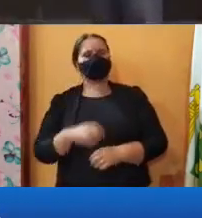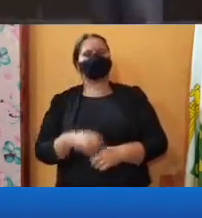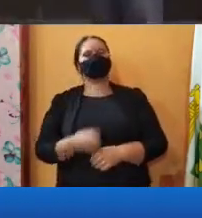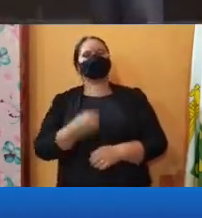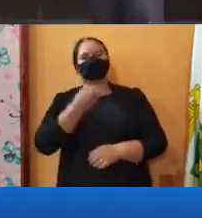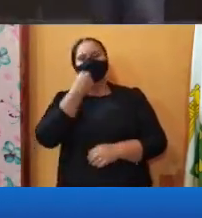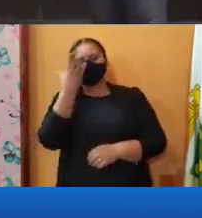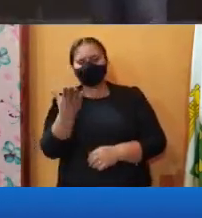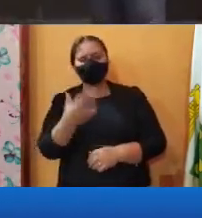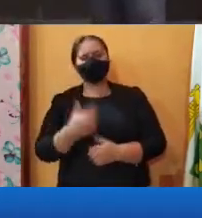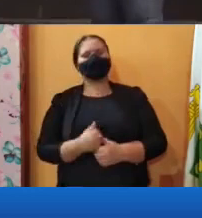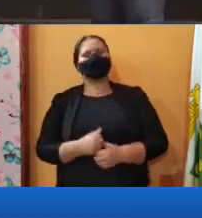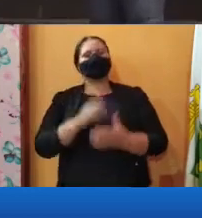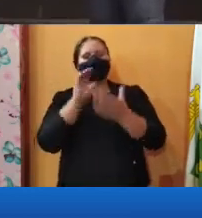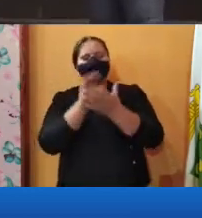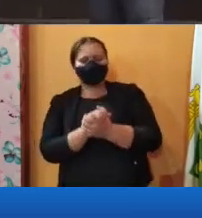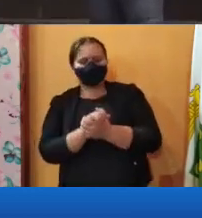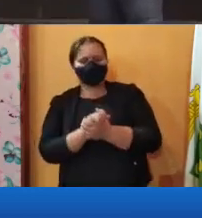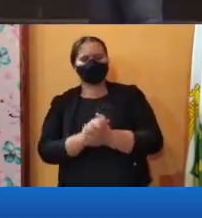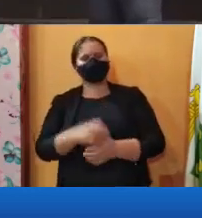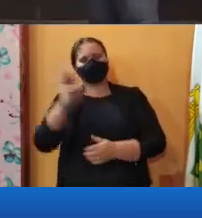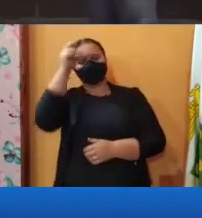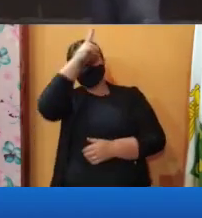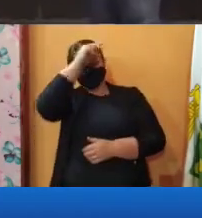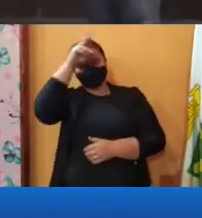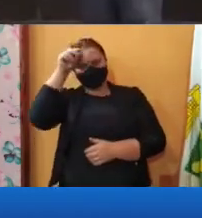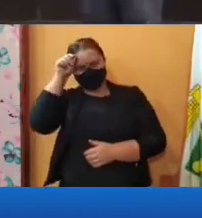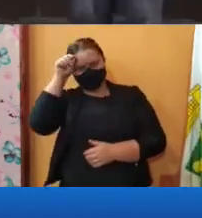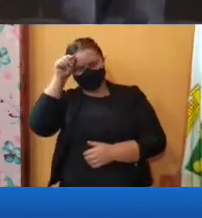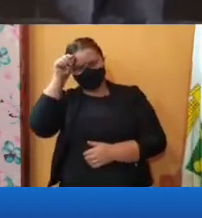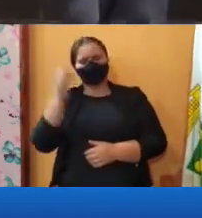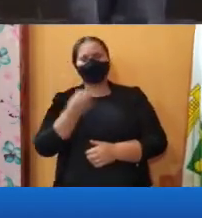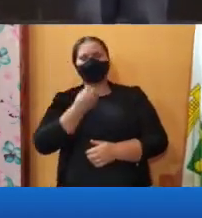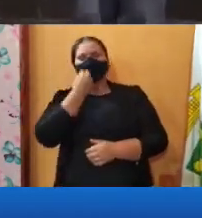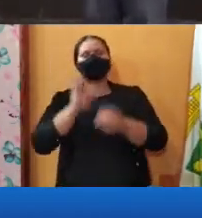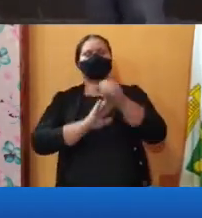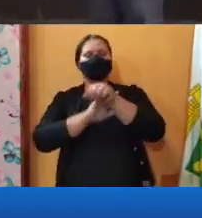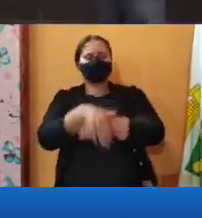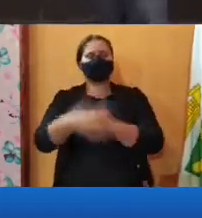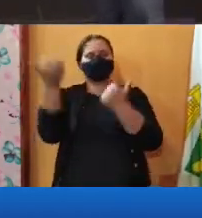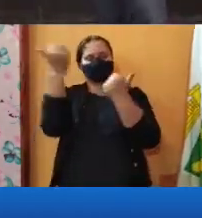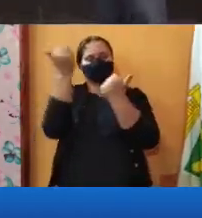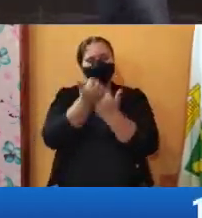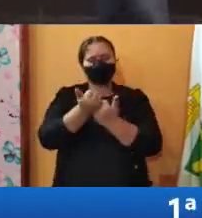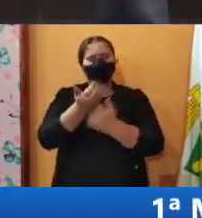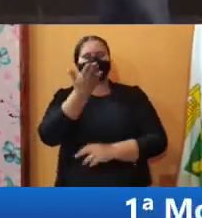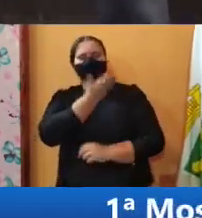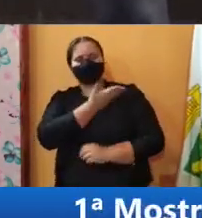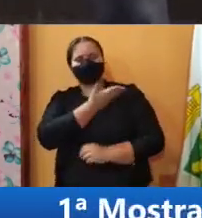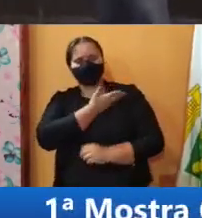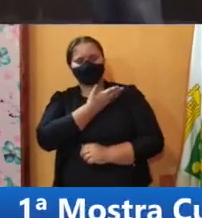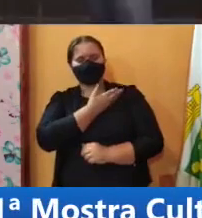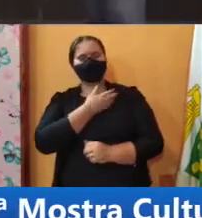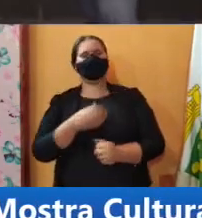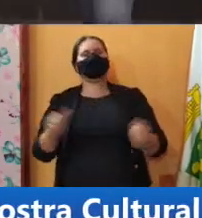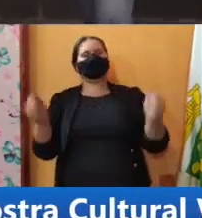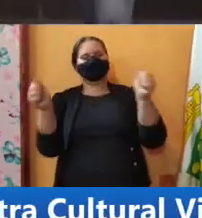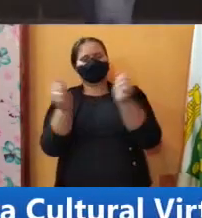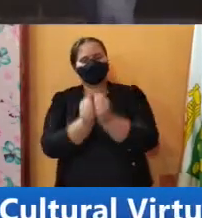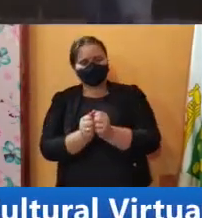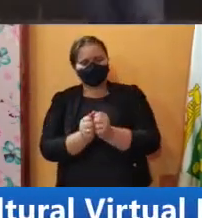primeira dama, Flávia Mello. Boa noite, Zé de Nena, meu amigo, parceiro